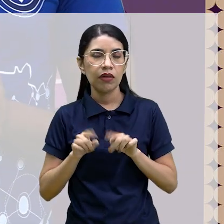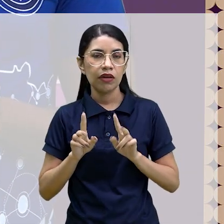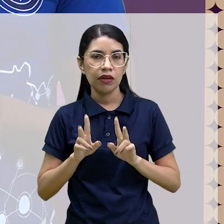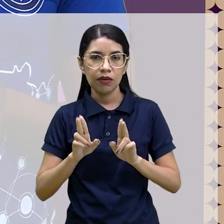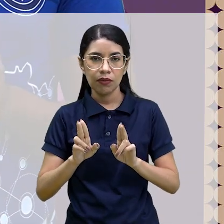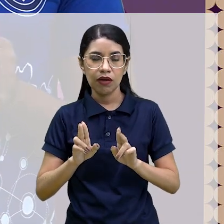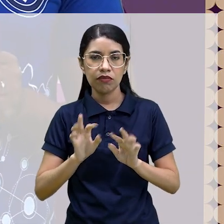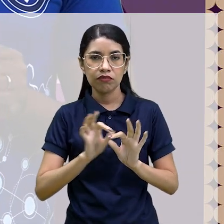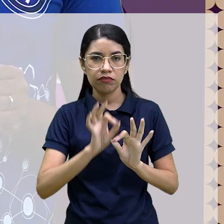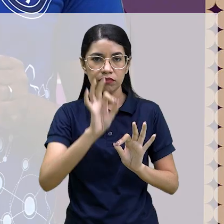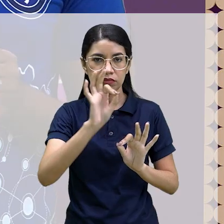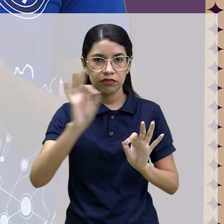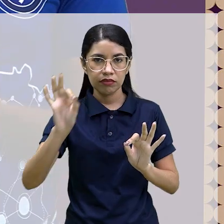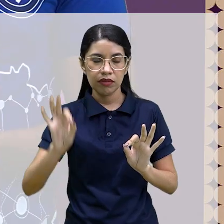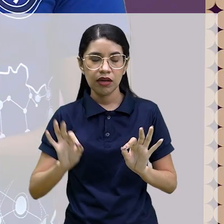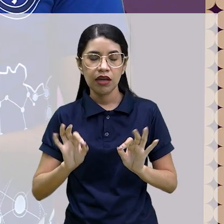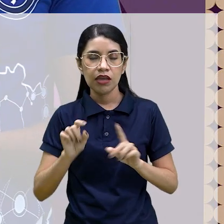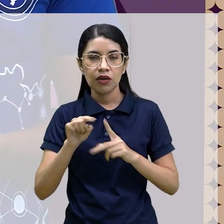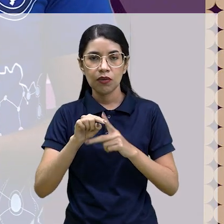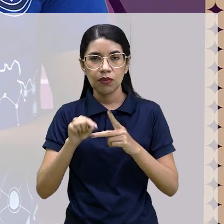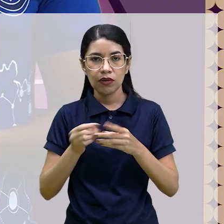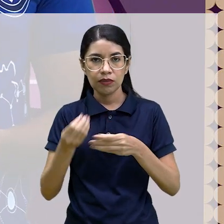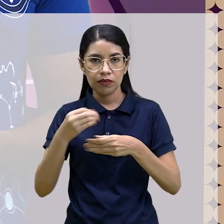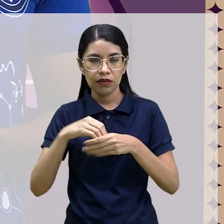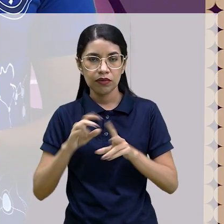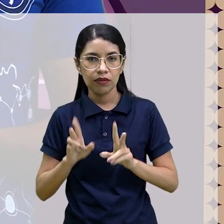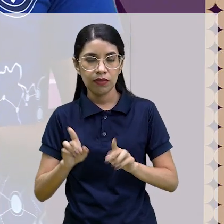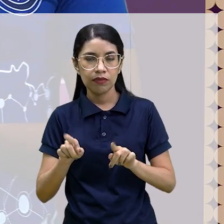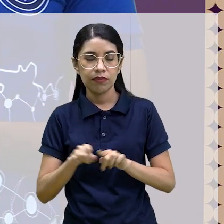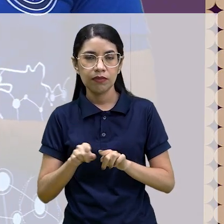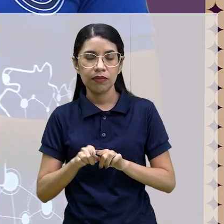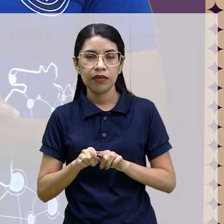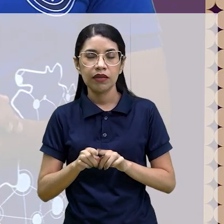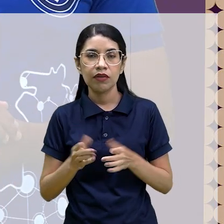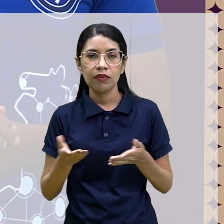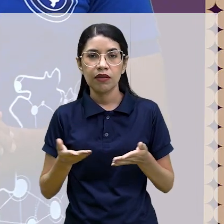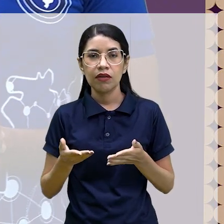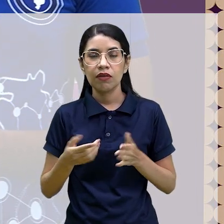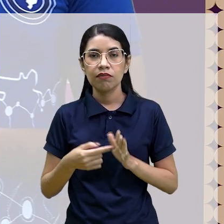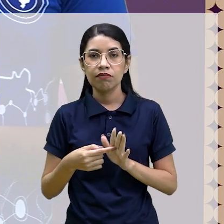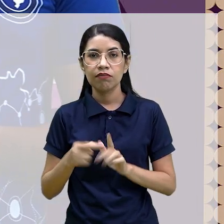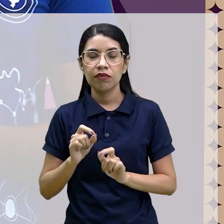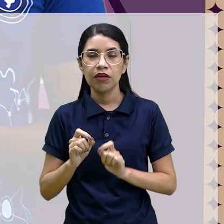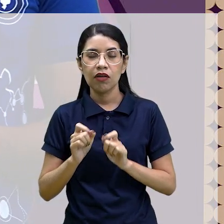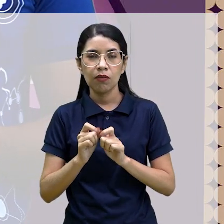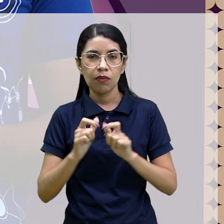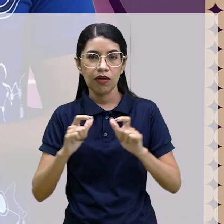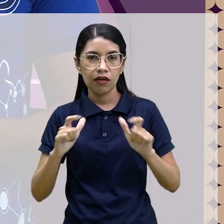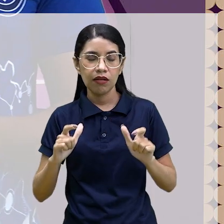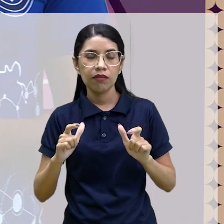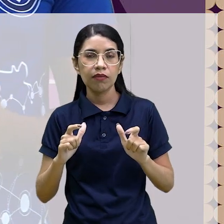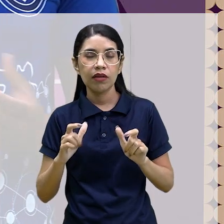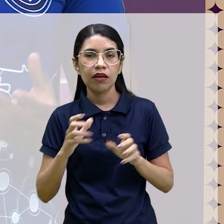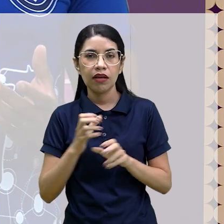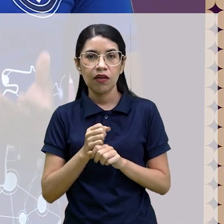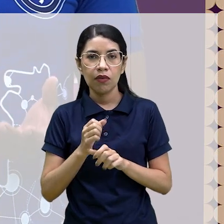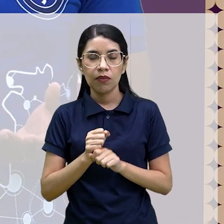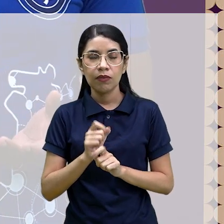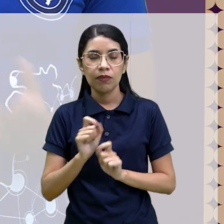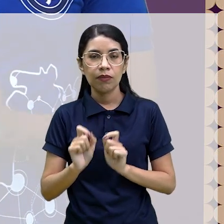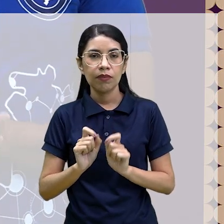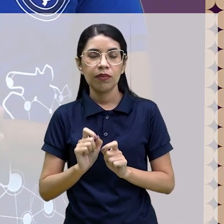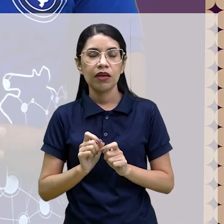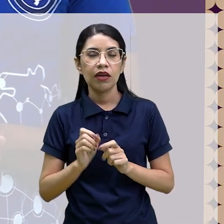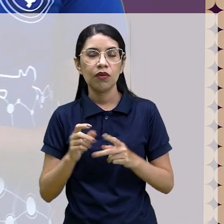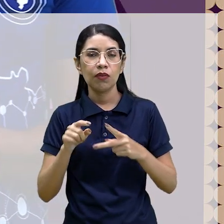tamanho e que os ângulos internos são iguais. E aí nós chegamos a uma fórmula importante, que é a soma dos